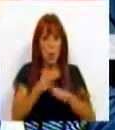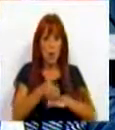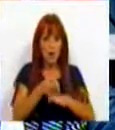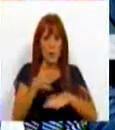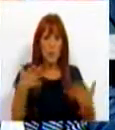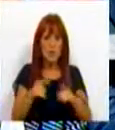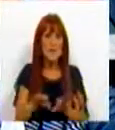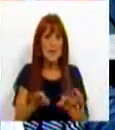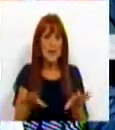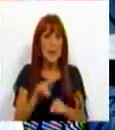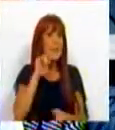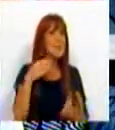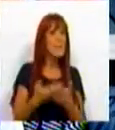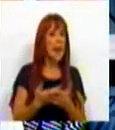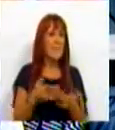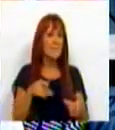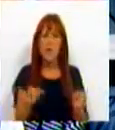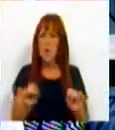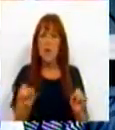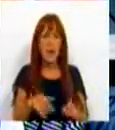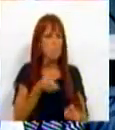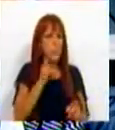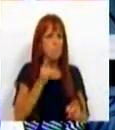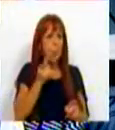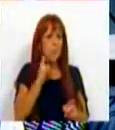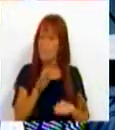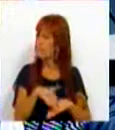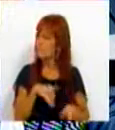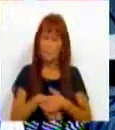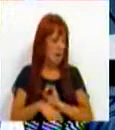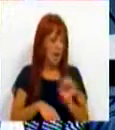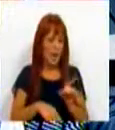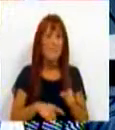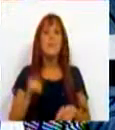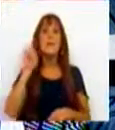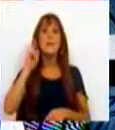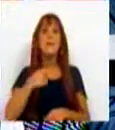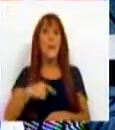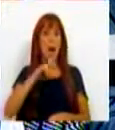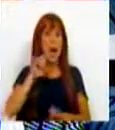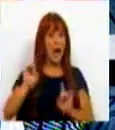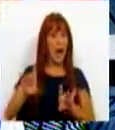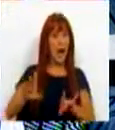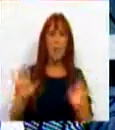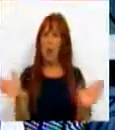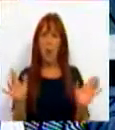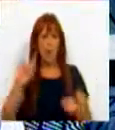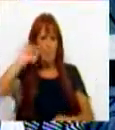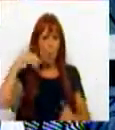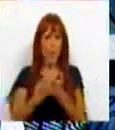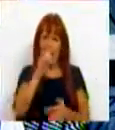continuar de forma a garantir que nenhuma ilegalidade será cometida e, sobretudo, a prevenir qualquer tipo de dano